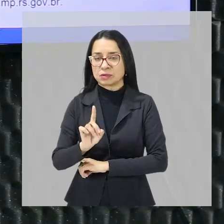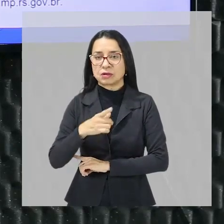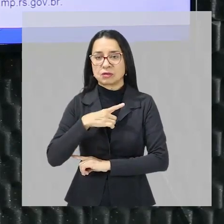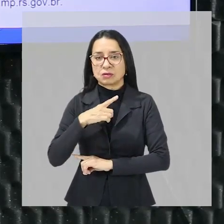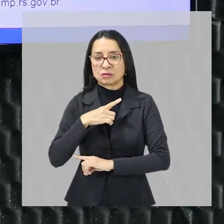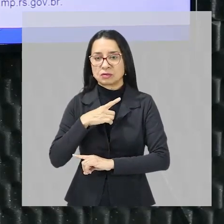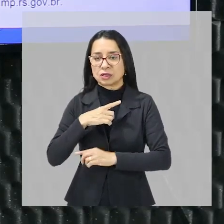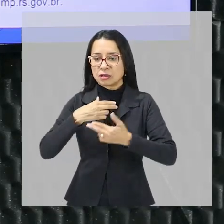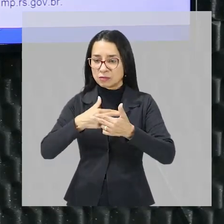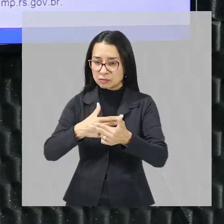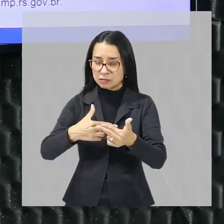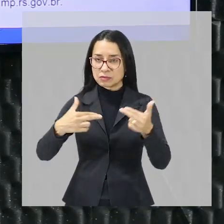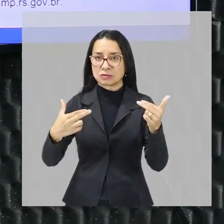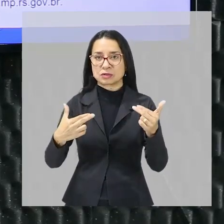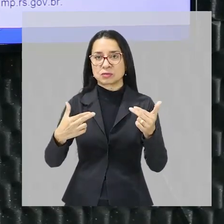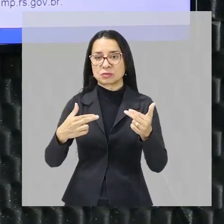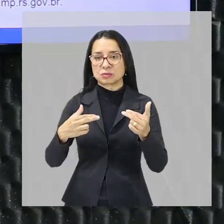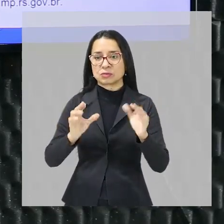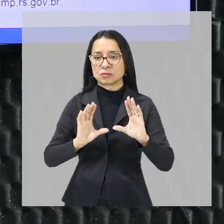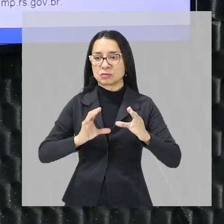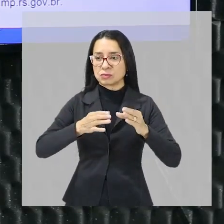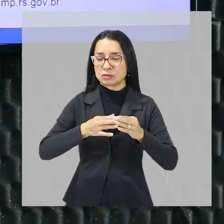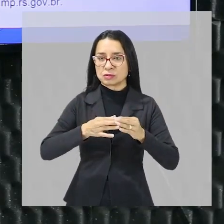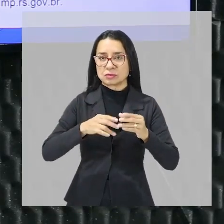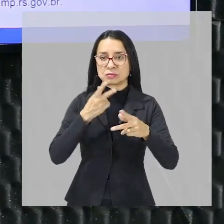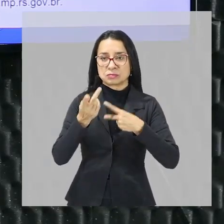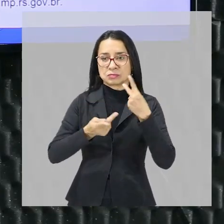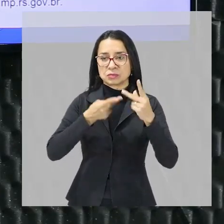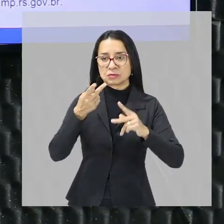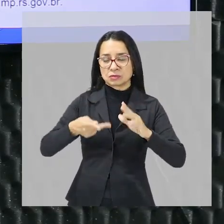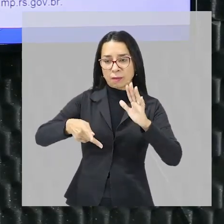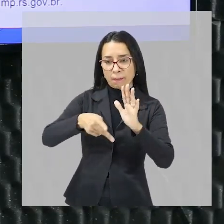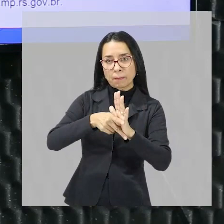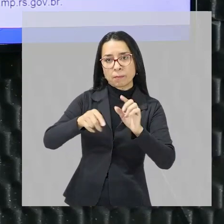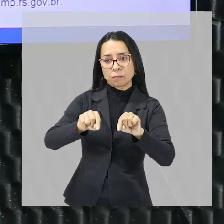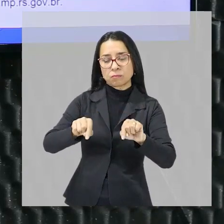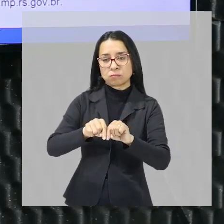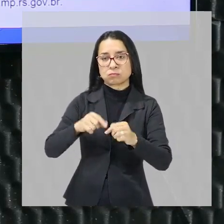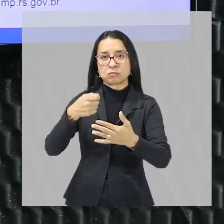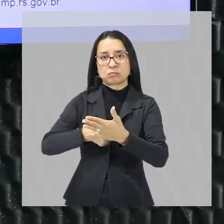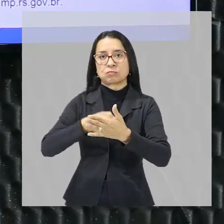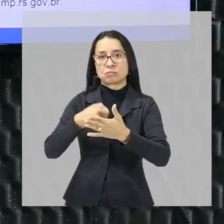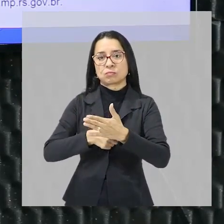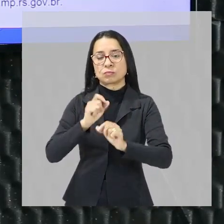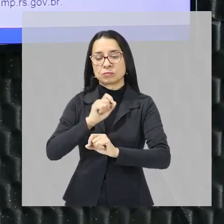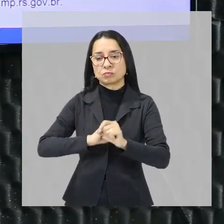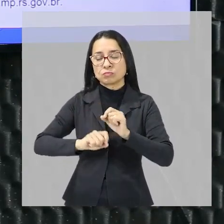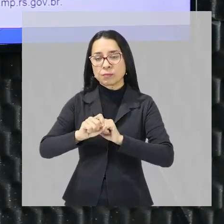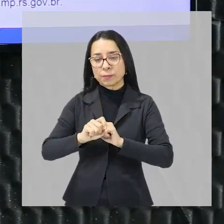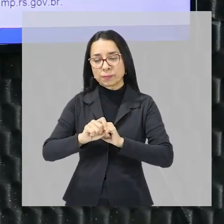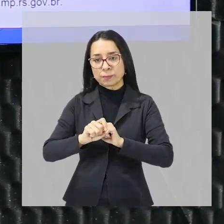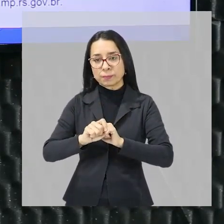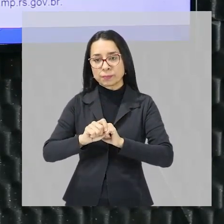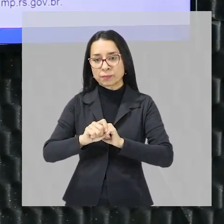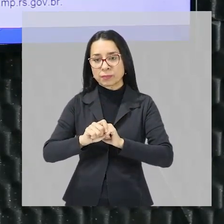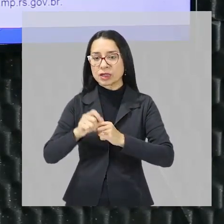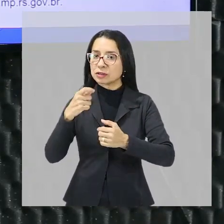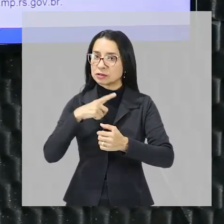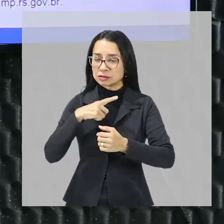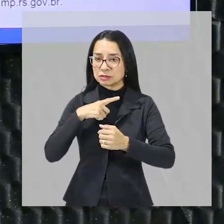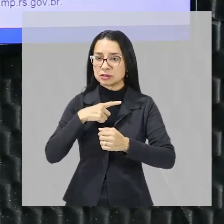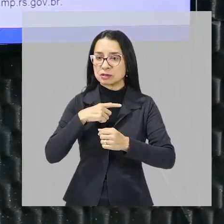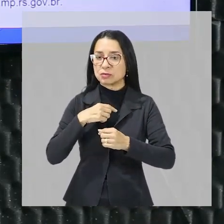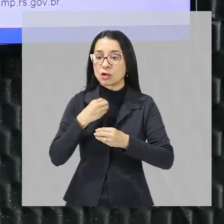fator coletivo quando se fala da propriedade e também a obrigatoriedade dessa propriedade cumprir uma